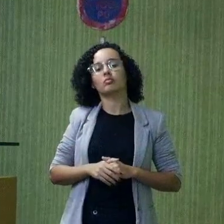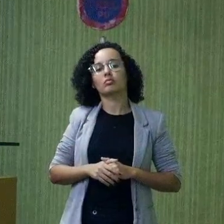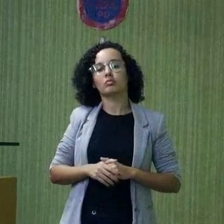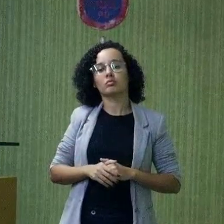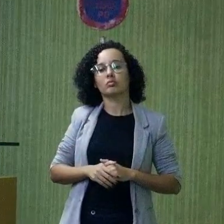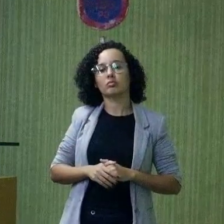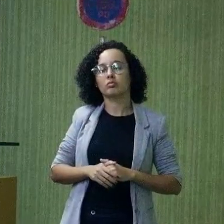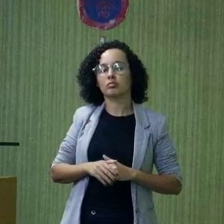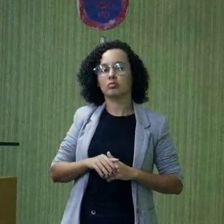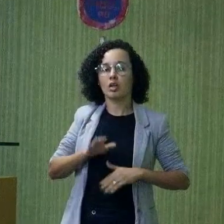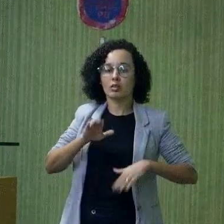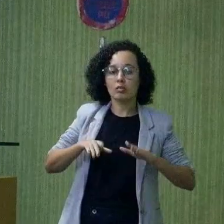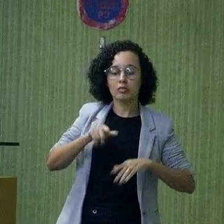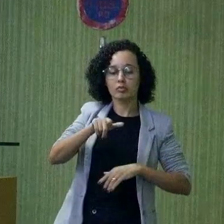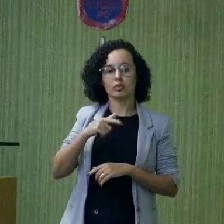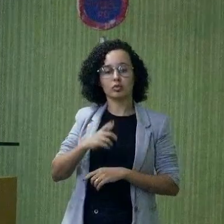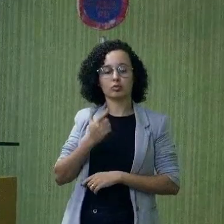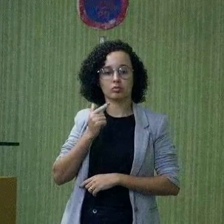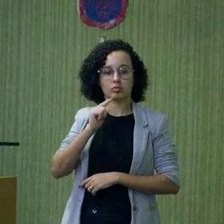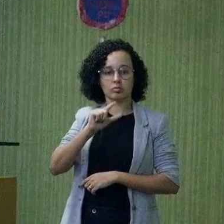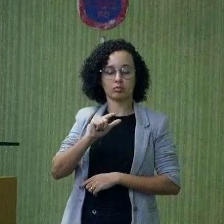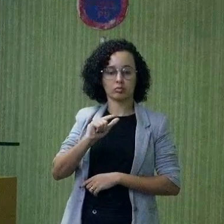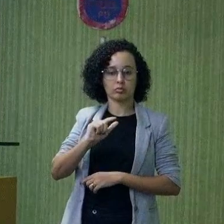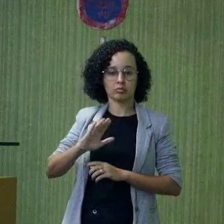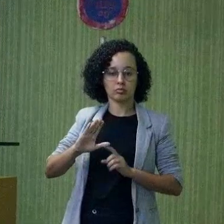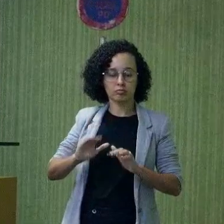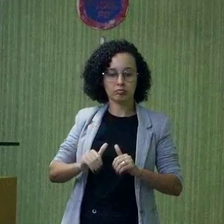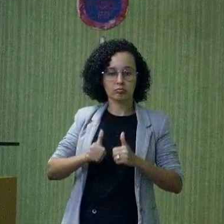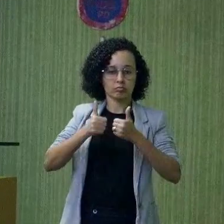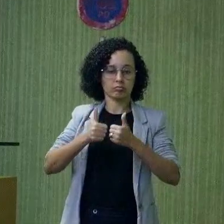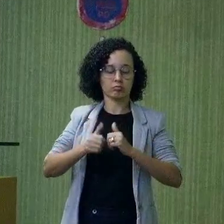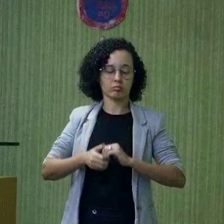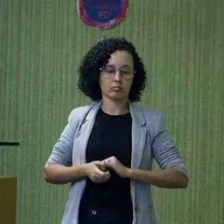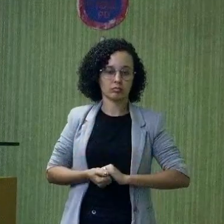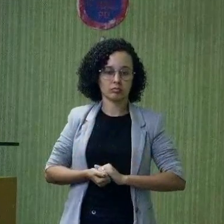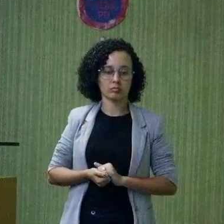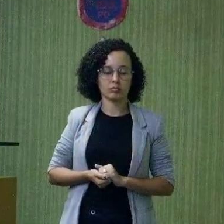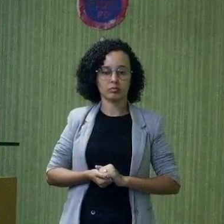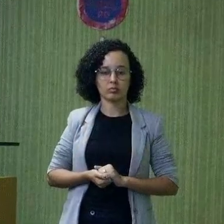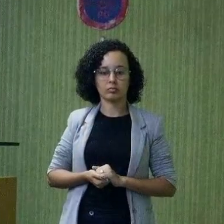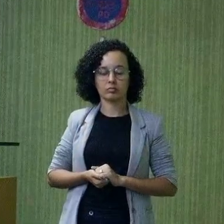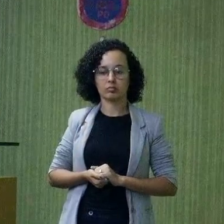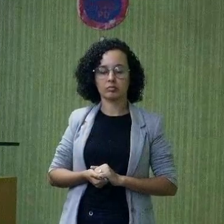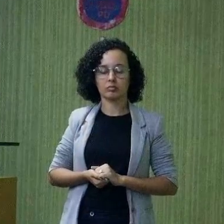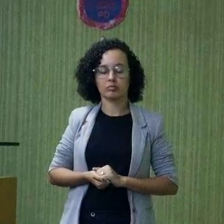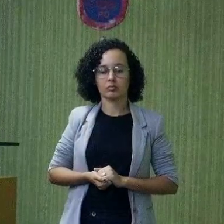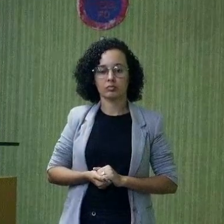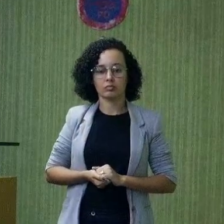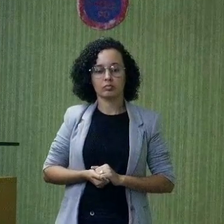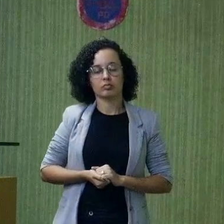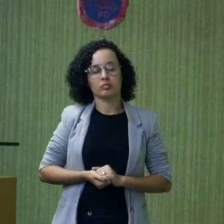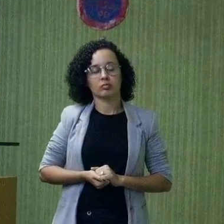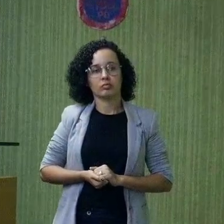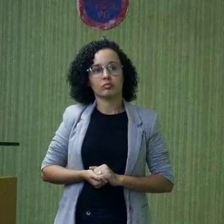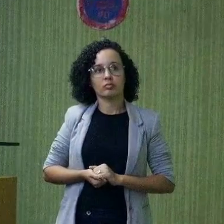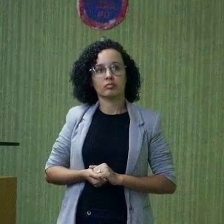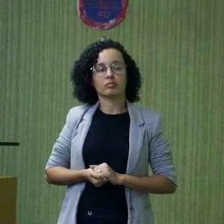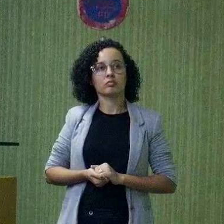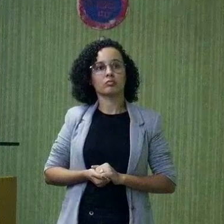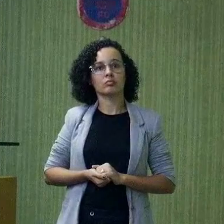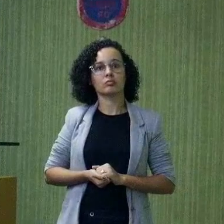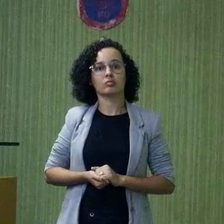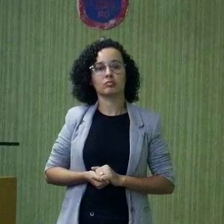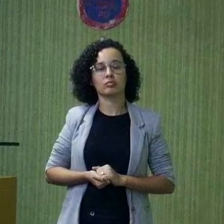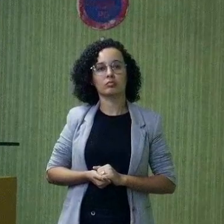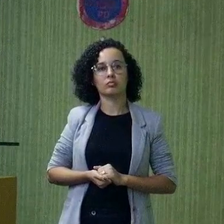Frutos diminua pelo menos esse percentual né E aí tem essa esse item